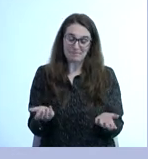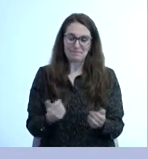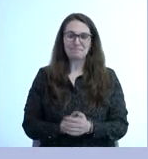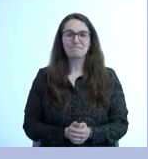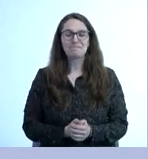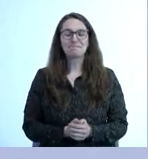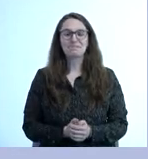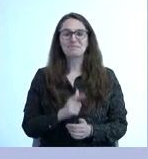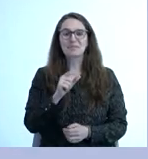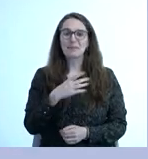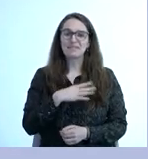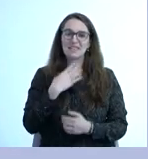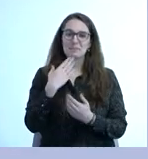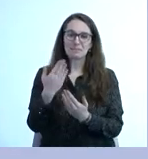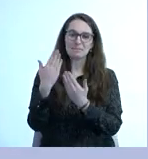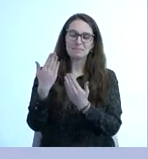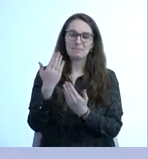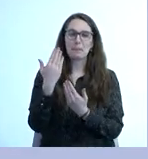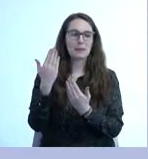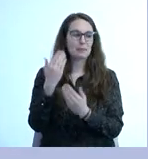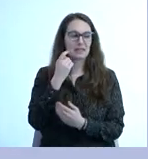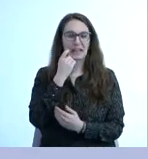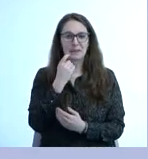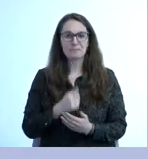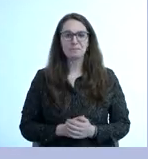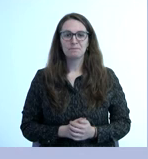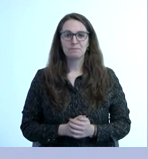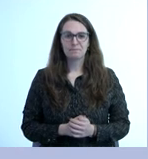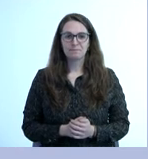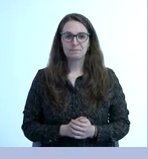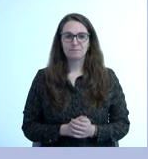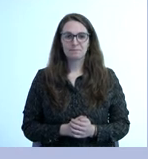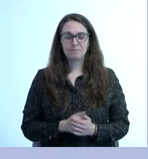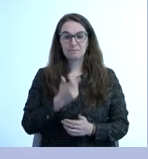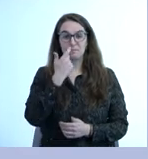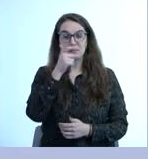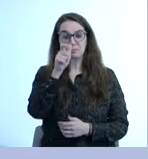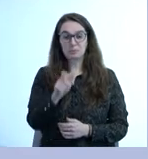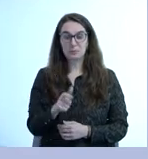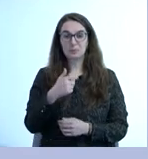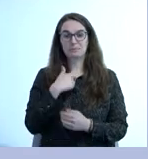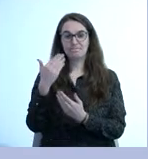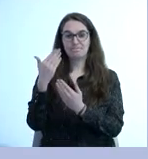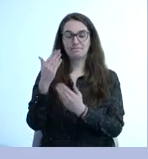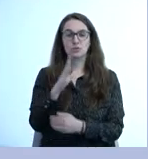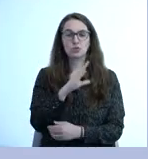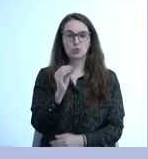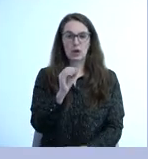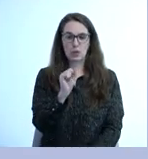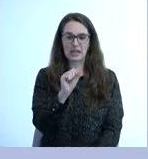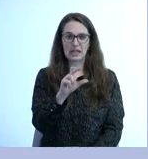e dar os parabéns mais uma vez ao nosso homenageado João Luís Carrilho da